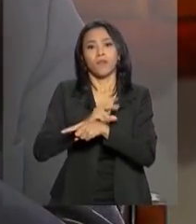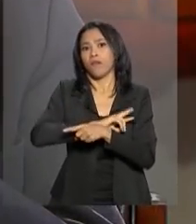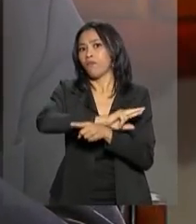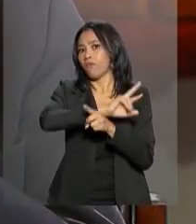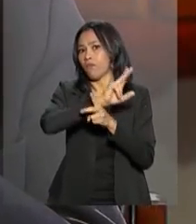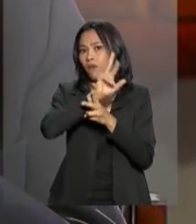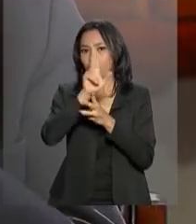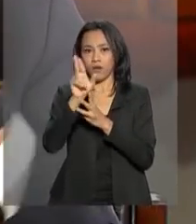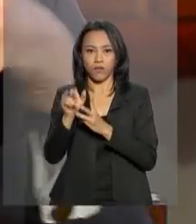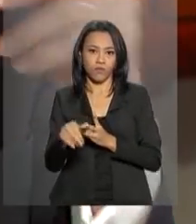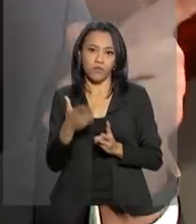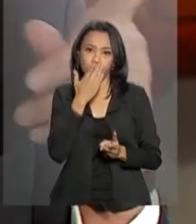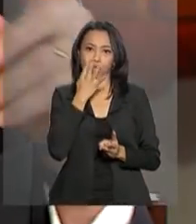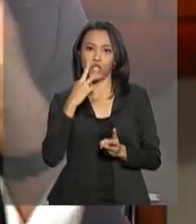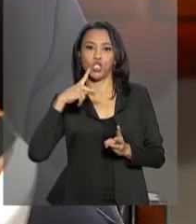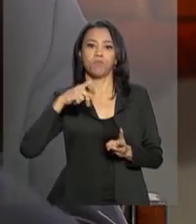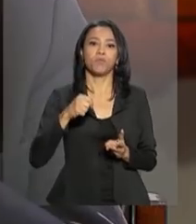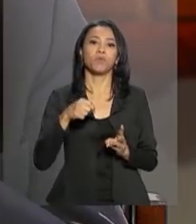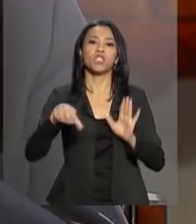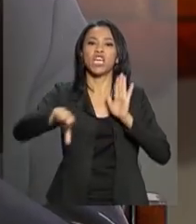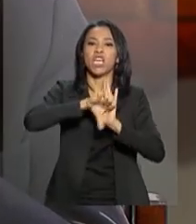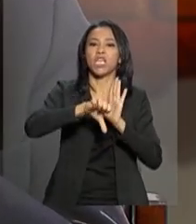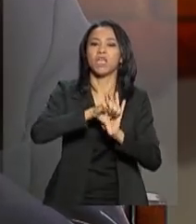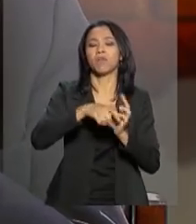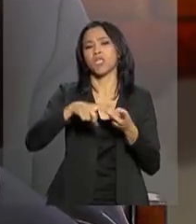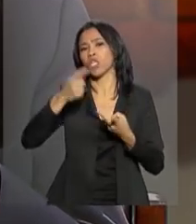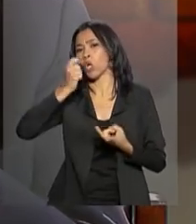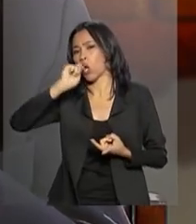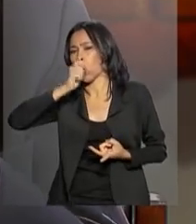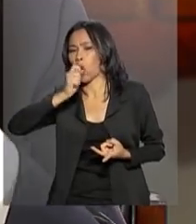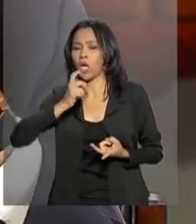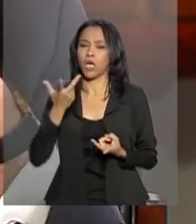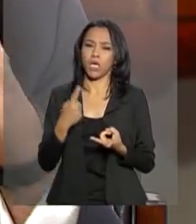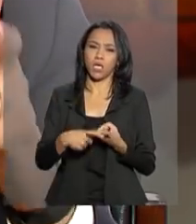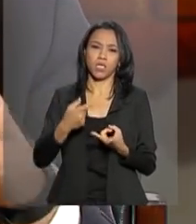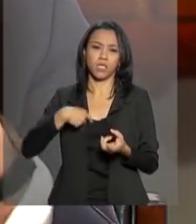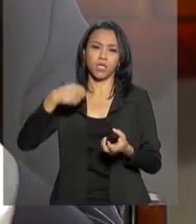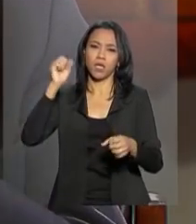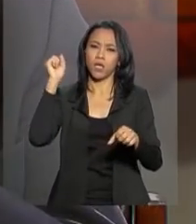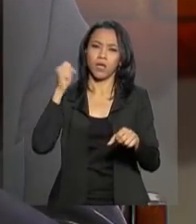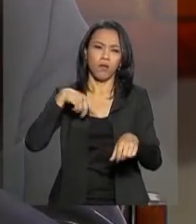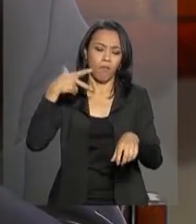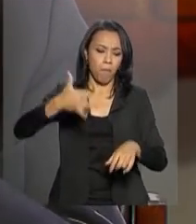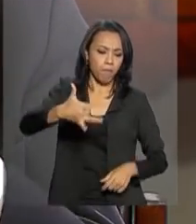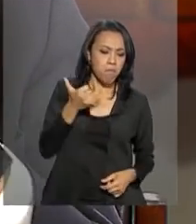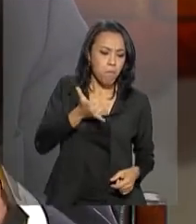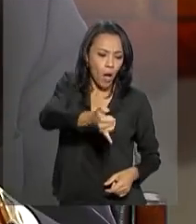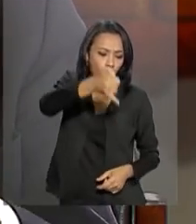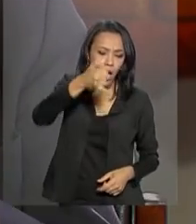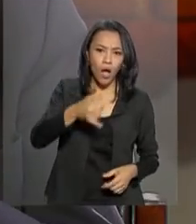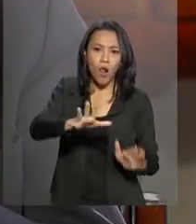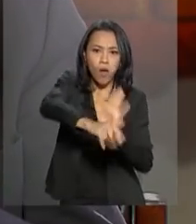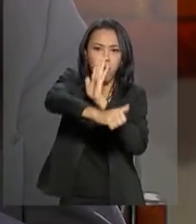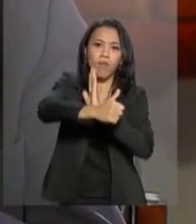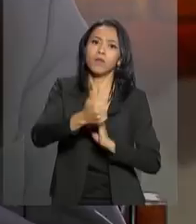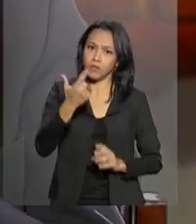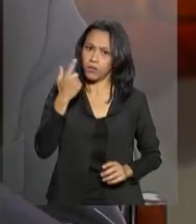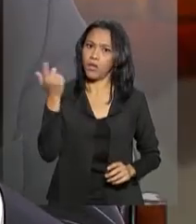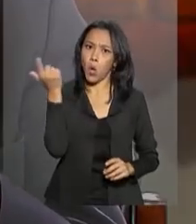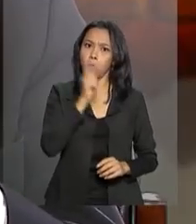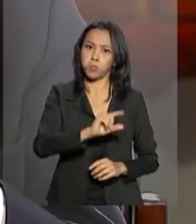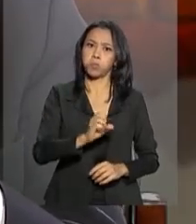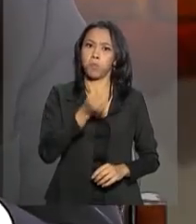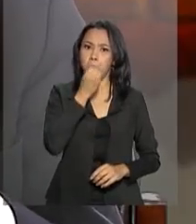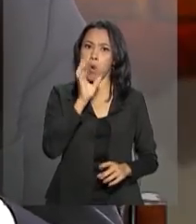delitos, não é? Fez em relação ao tráfico de drogas, fez em relação a homicídios, latrocínios, etc. E tem dado resultado.